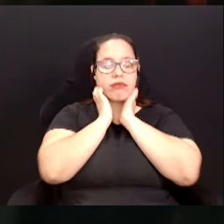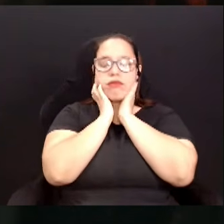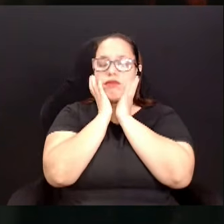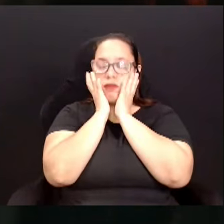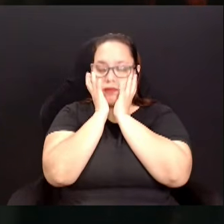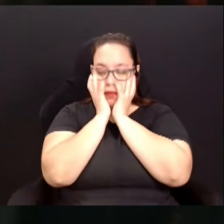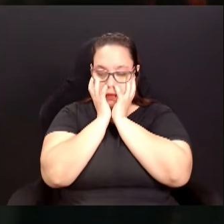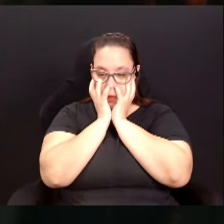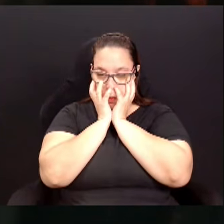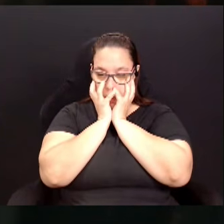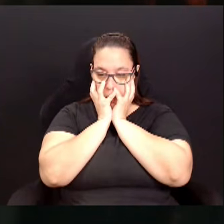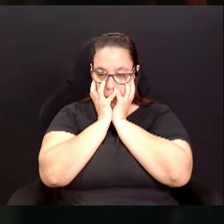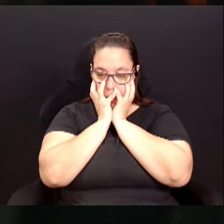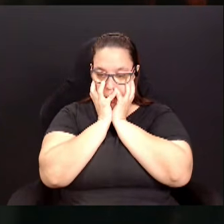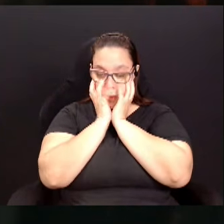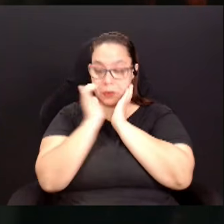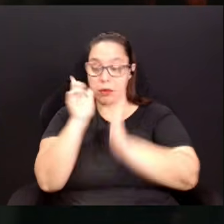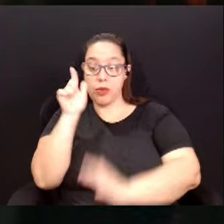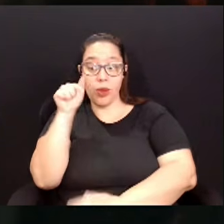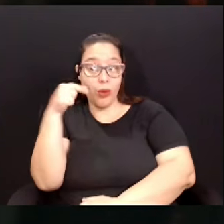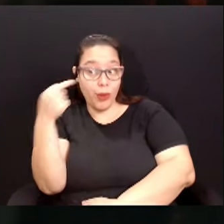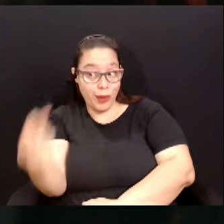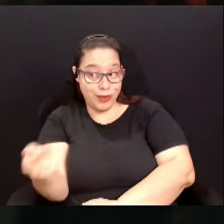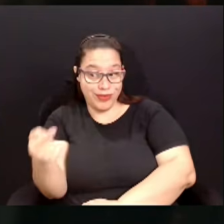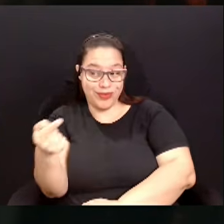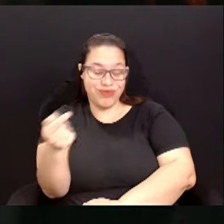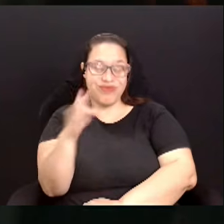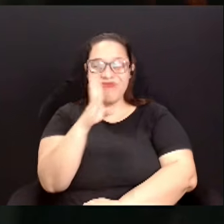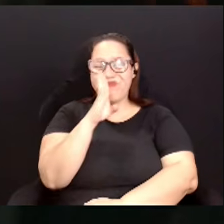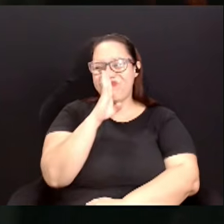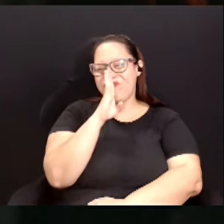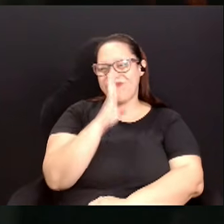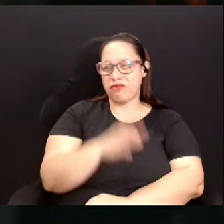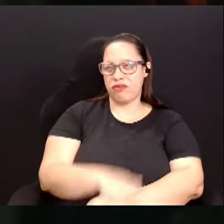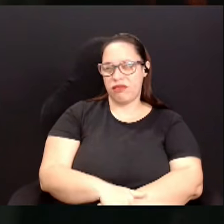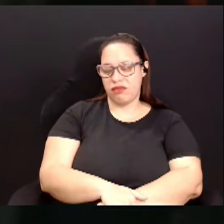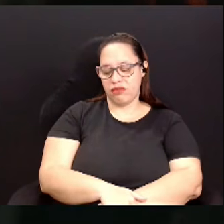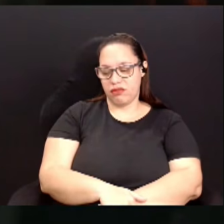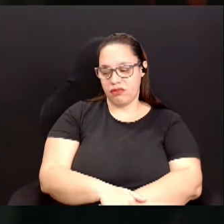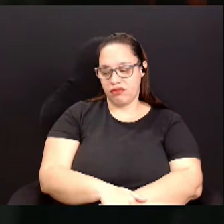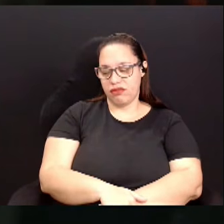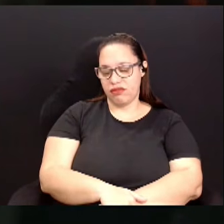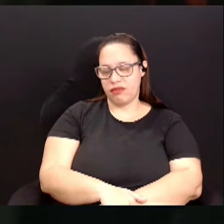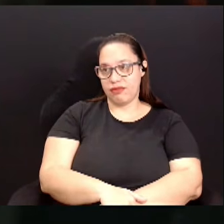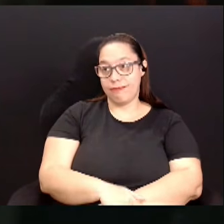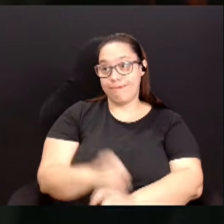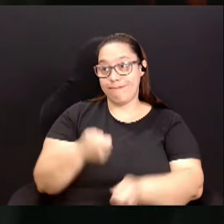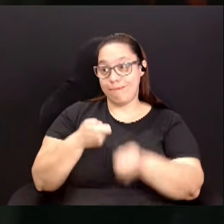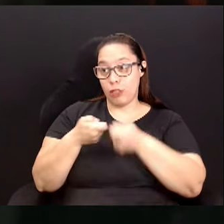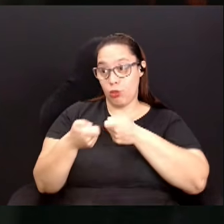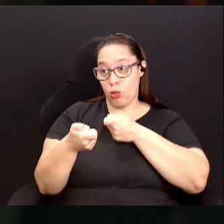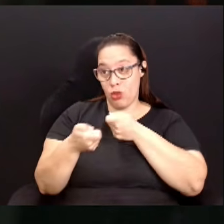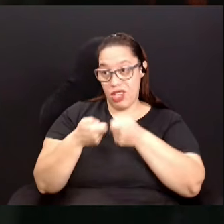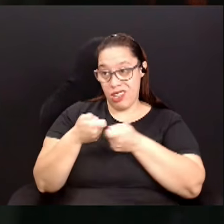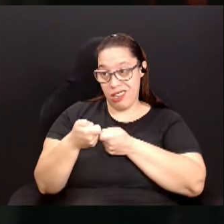que para outros o silêncio atua como forma de moderação, né? Tá se moderando,